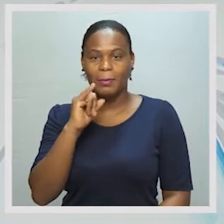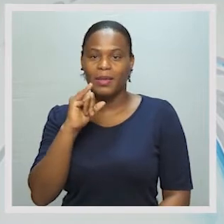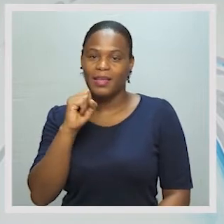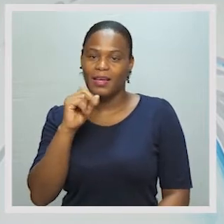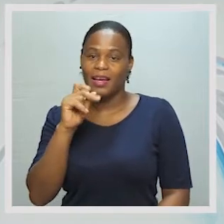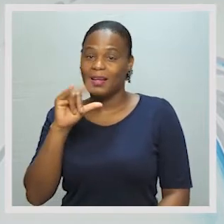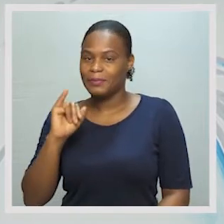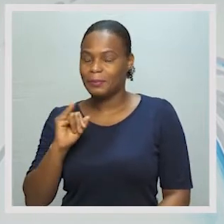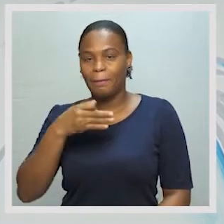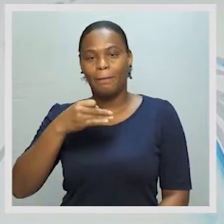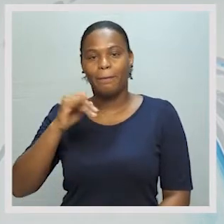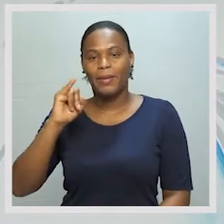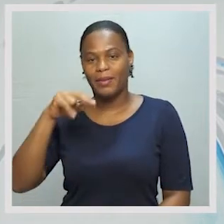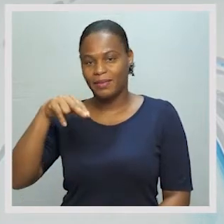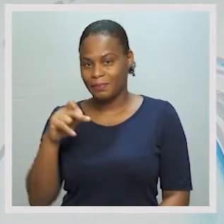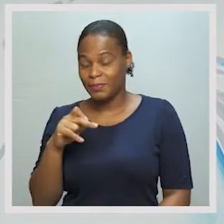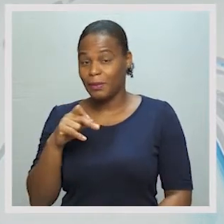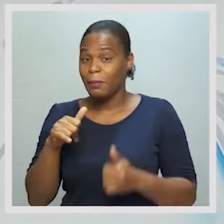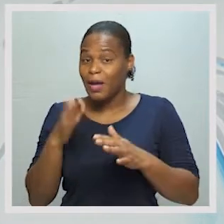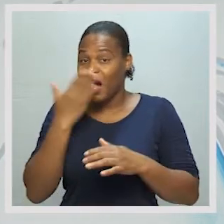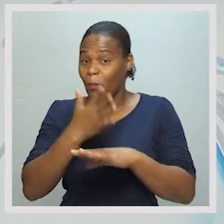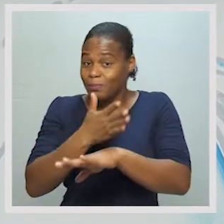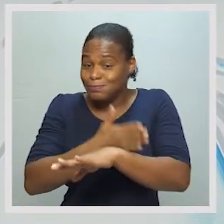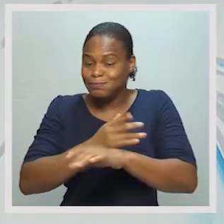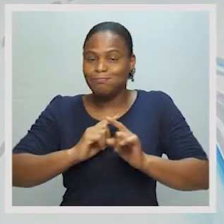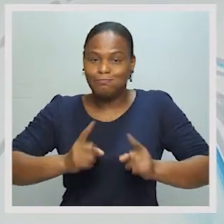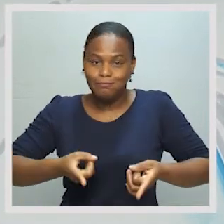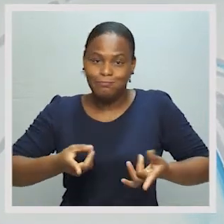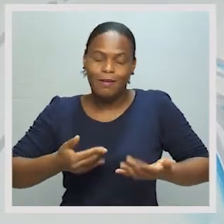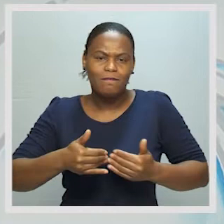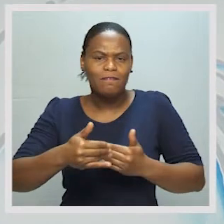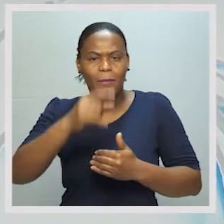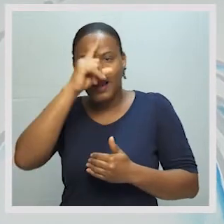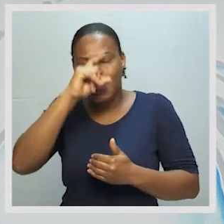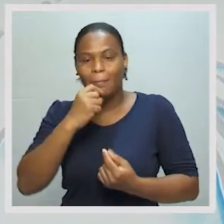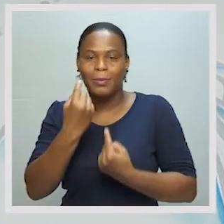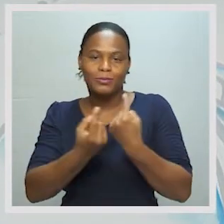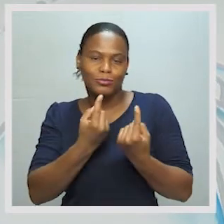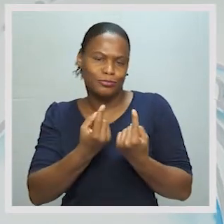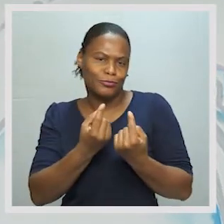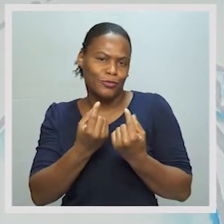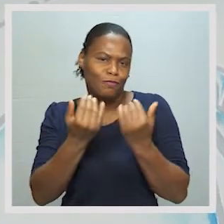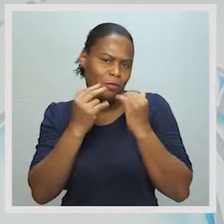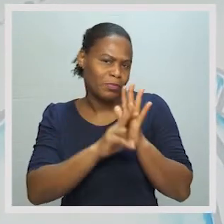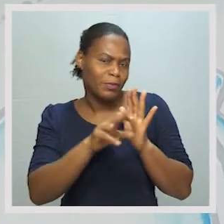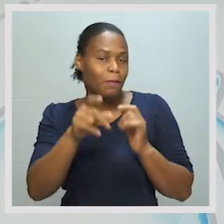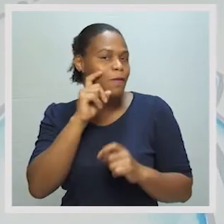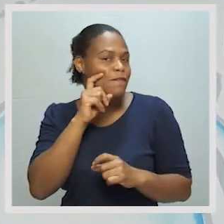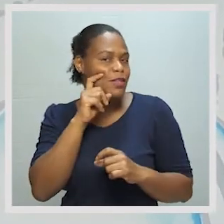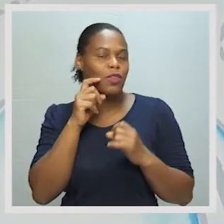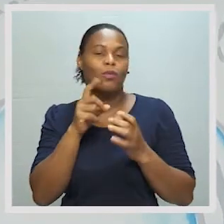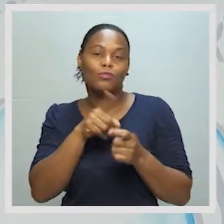Pina. Mas antes de iniciarmos a aula, vamos lembrar algumas dicas de